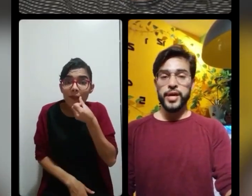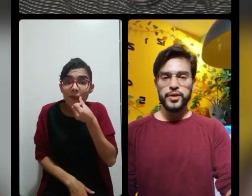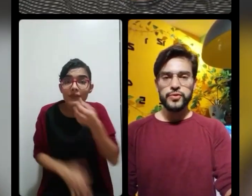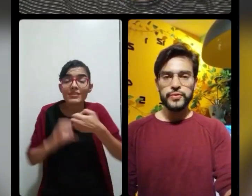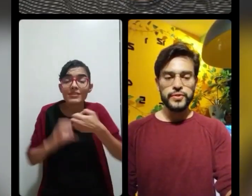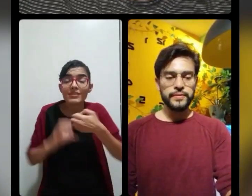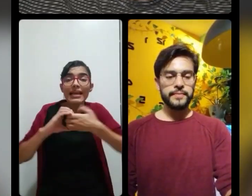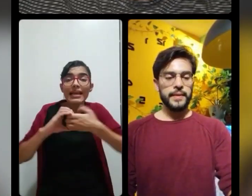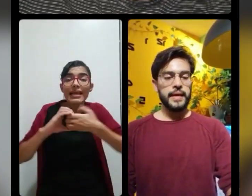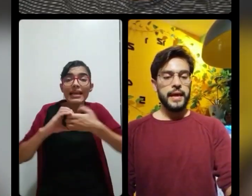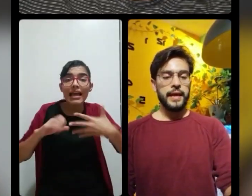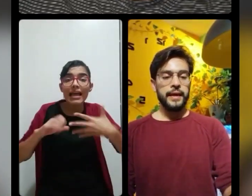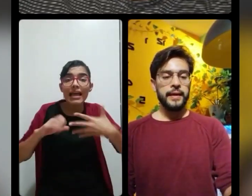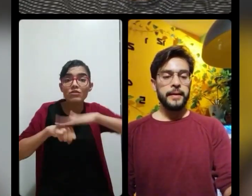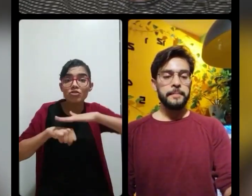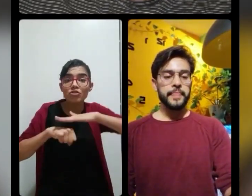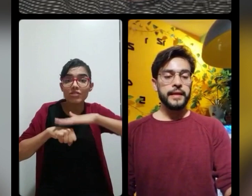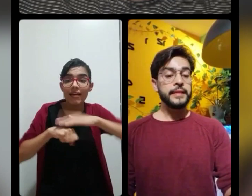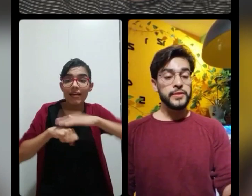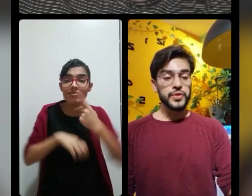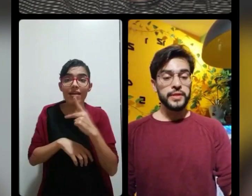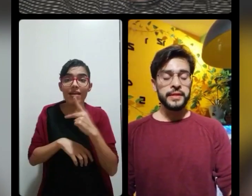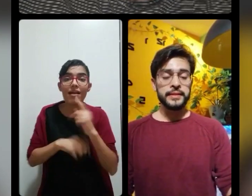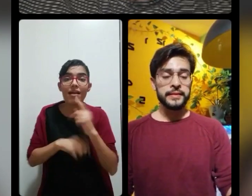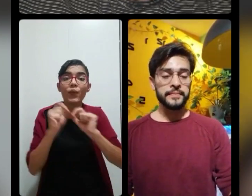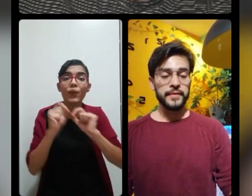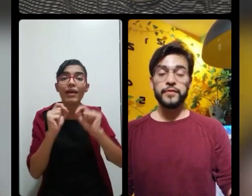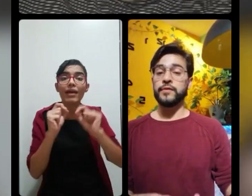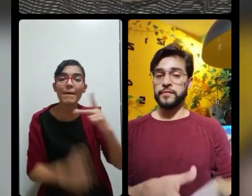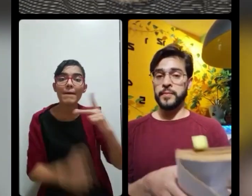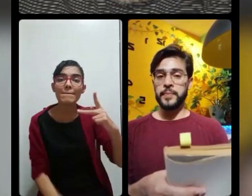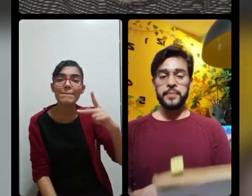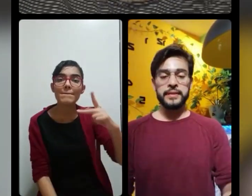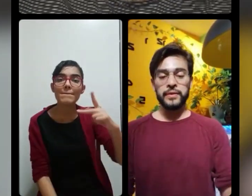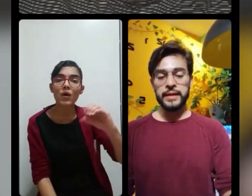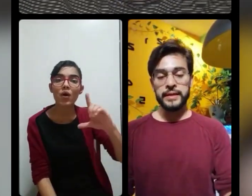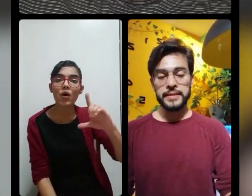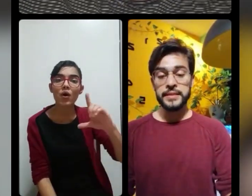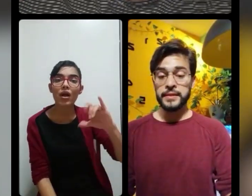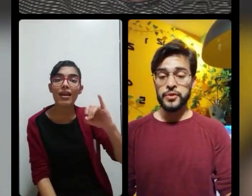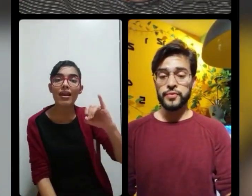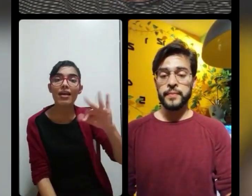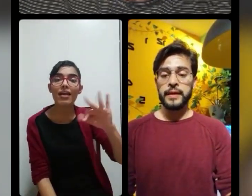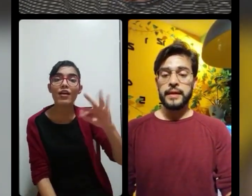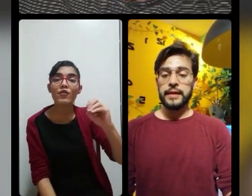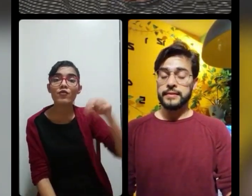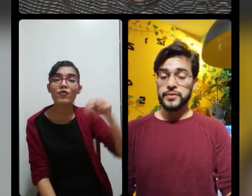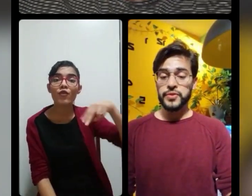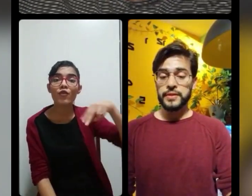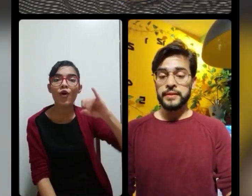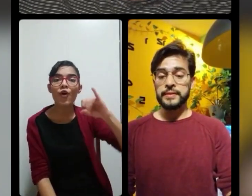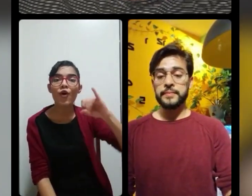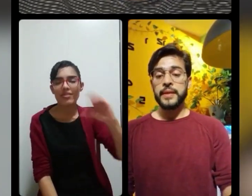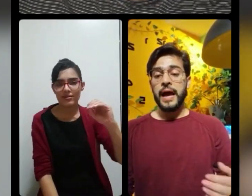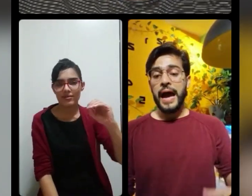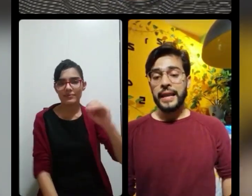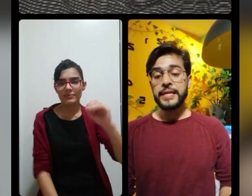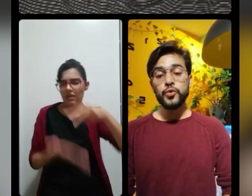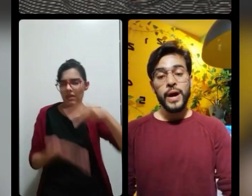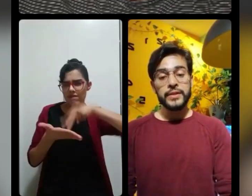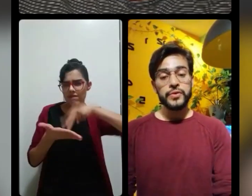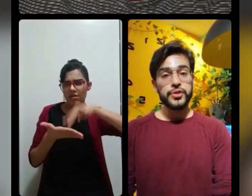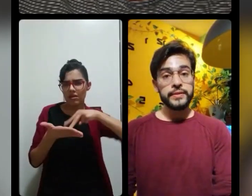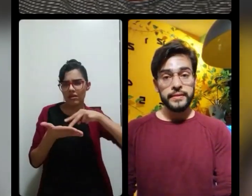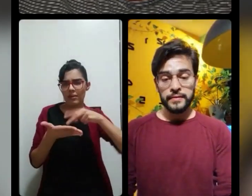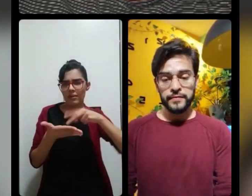que é Gestos, diz o seguinte, me permitam ler aqui esse trecho. Ele diz o seguinte: